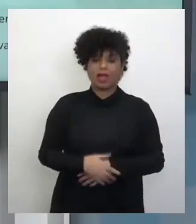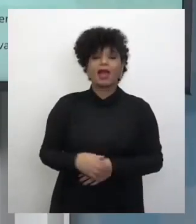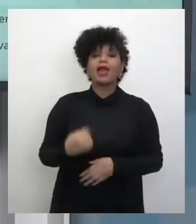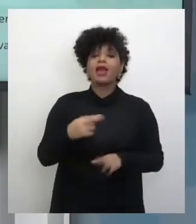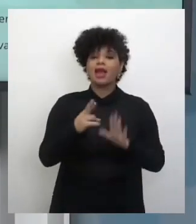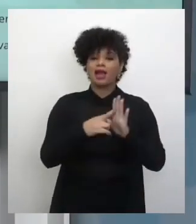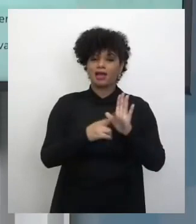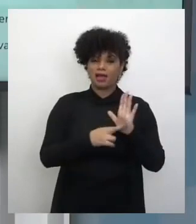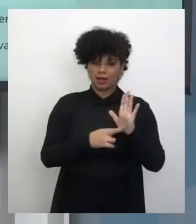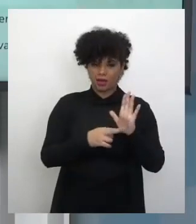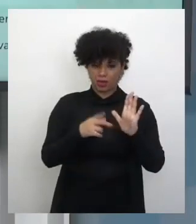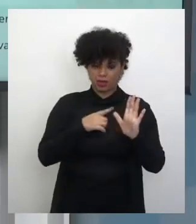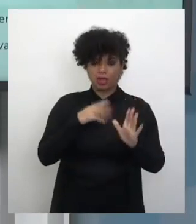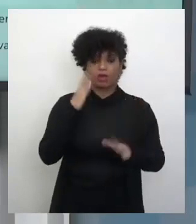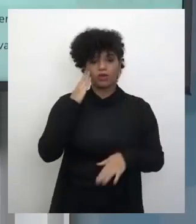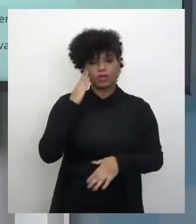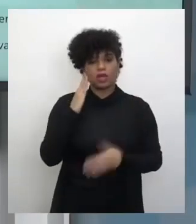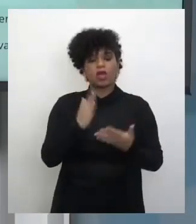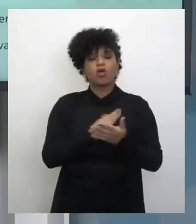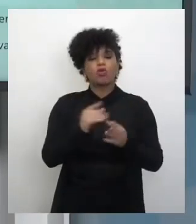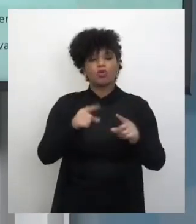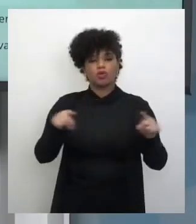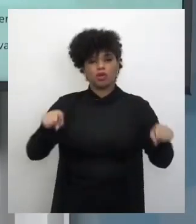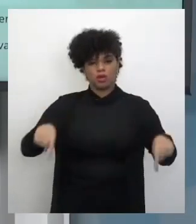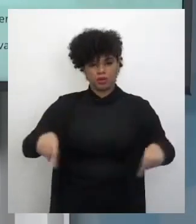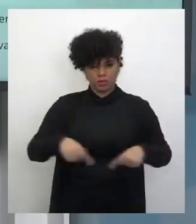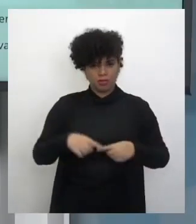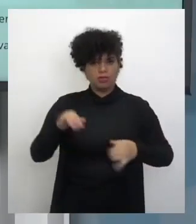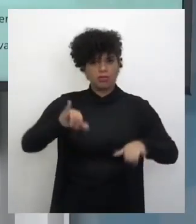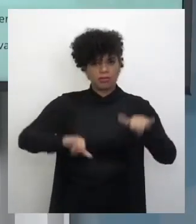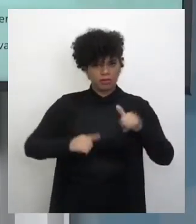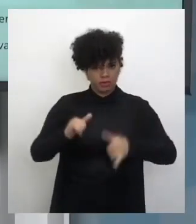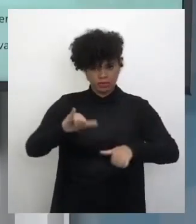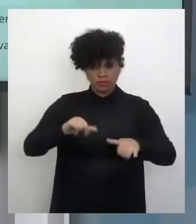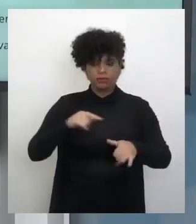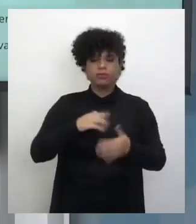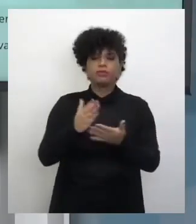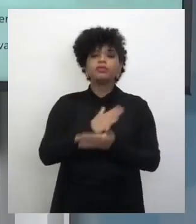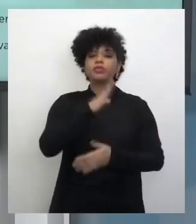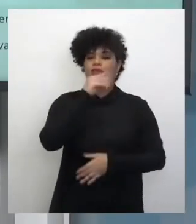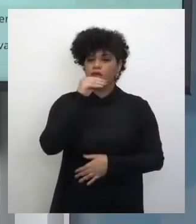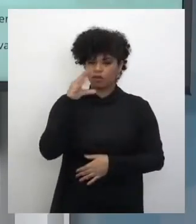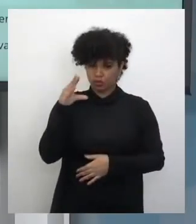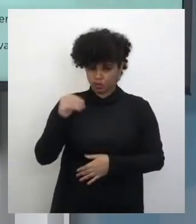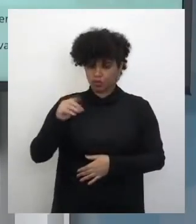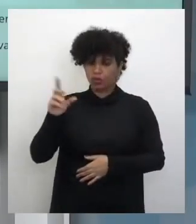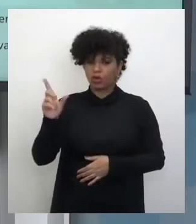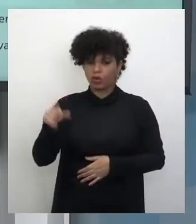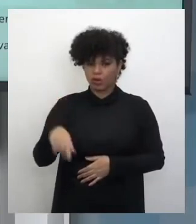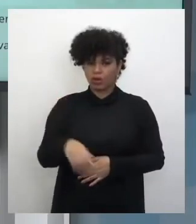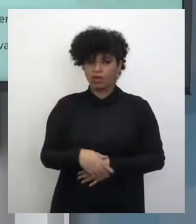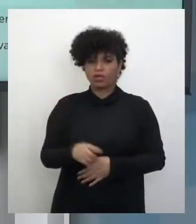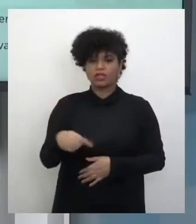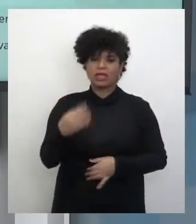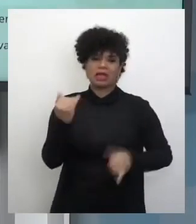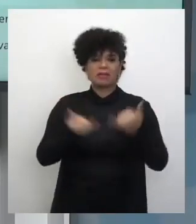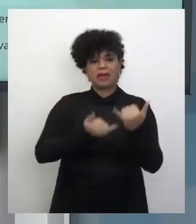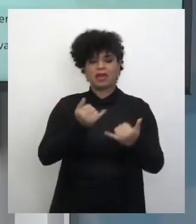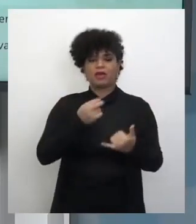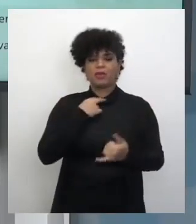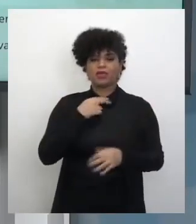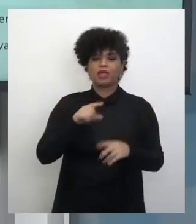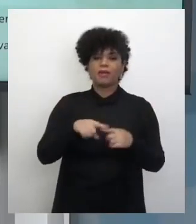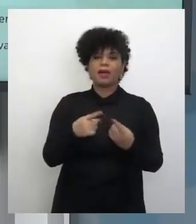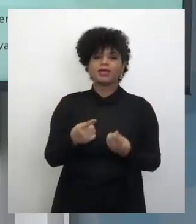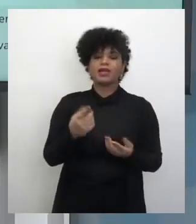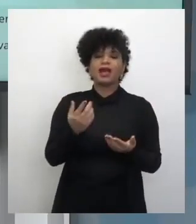vem, lógico, num laboratório de química que só adultos trabalham, é difícil isso acontecer. Mas, por exemplo,